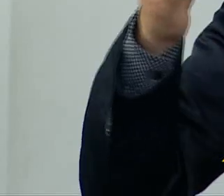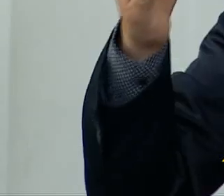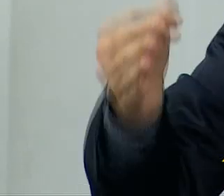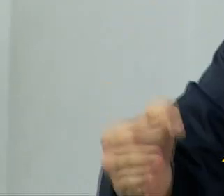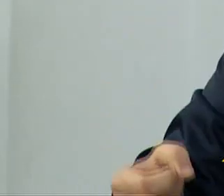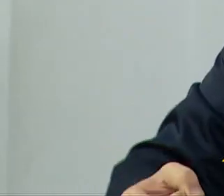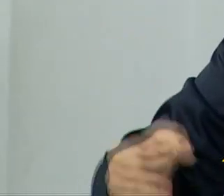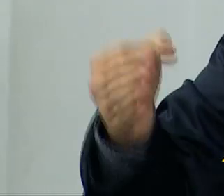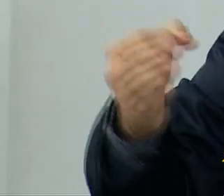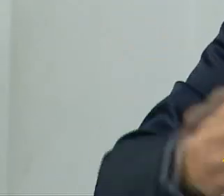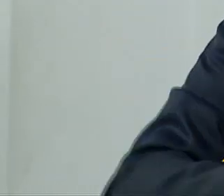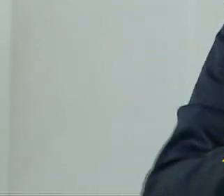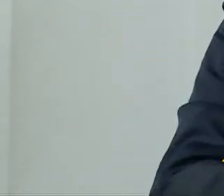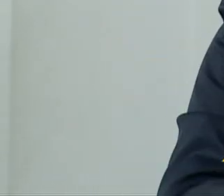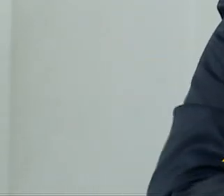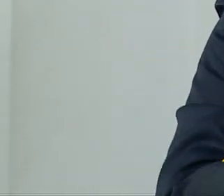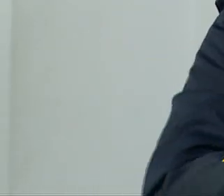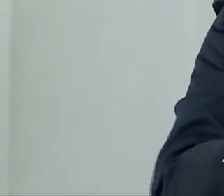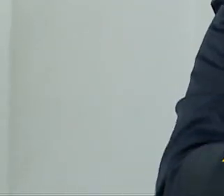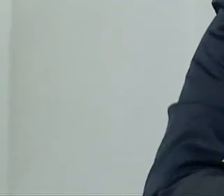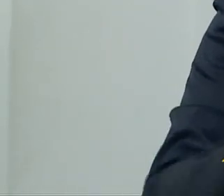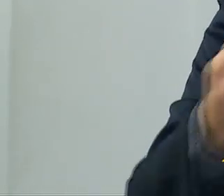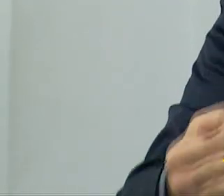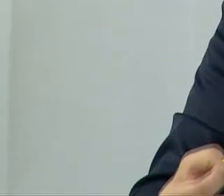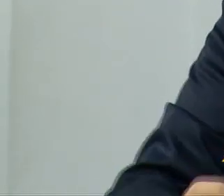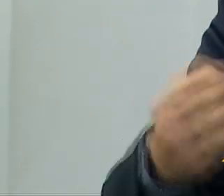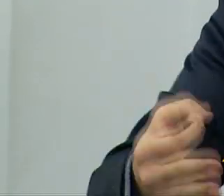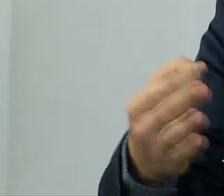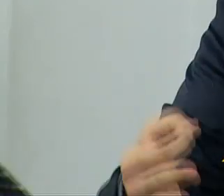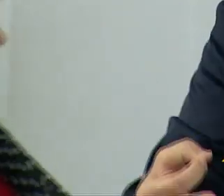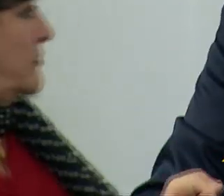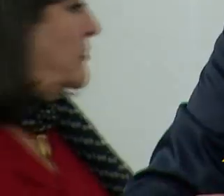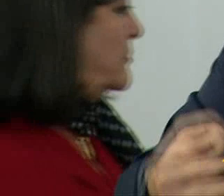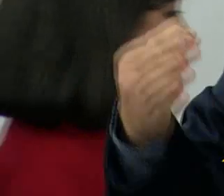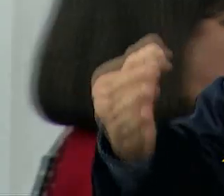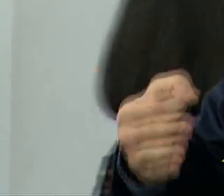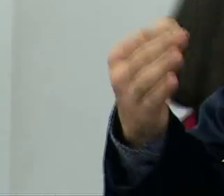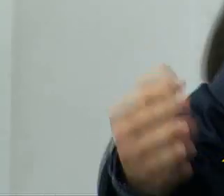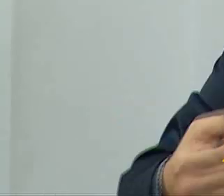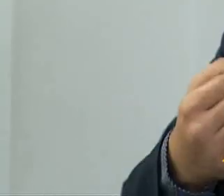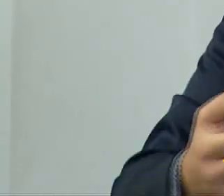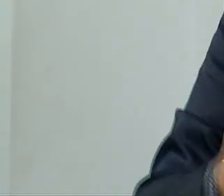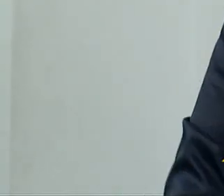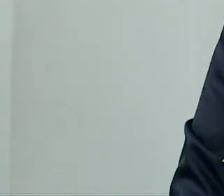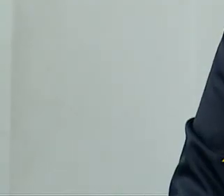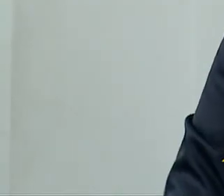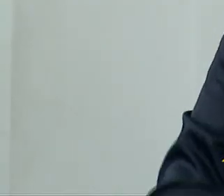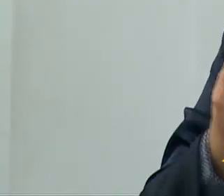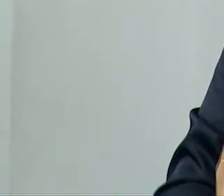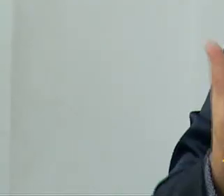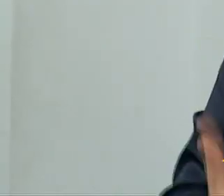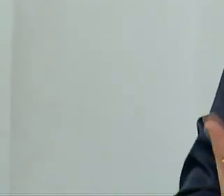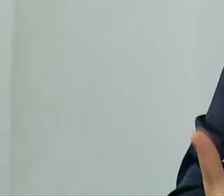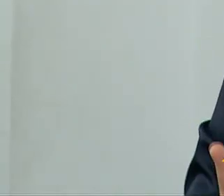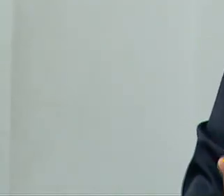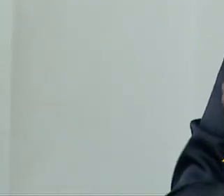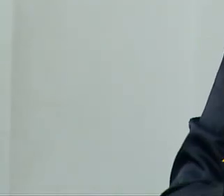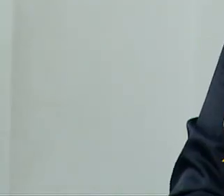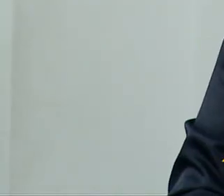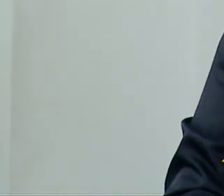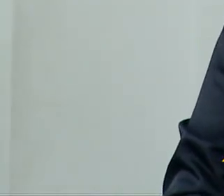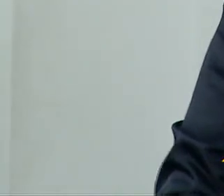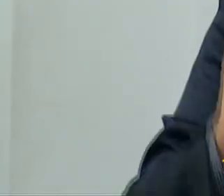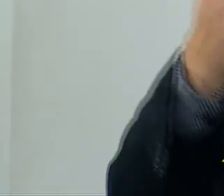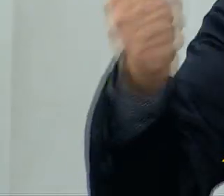das pessoas participarem, das pessoas não terem interesse em participar. Infelizmente, ainda é muito assim. Ainda é muito assim, a